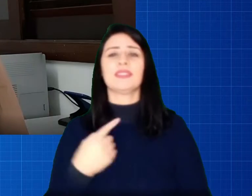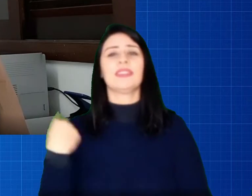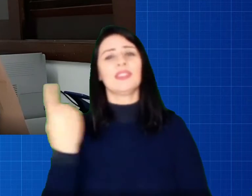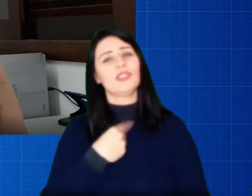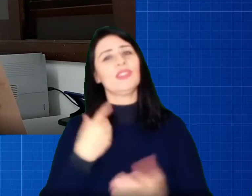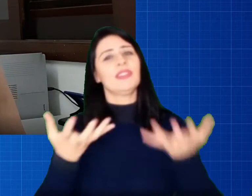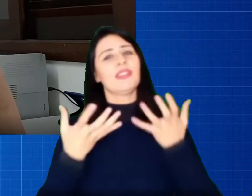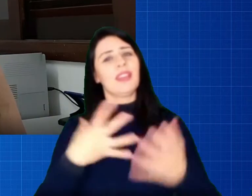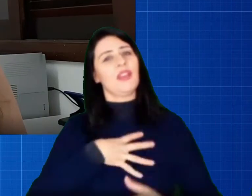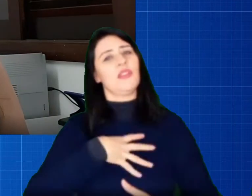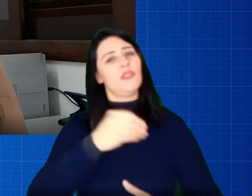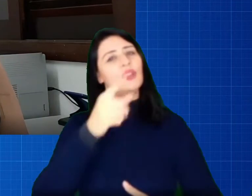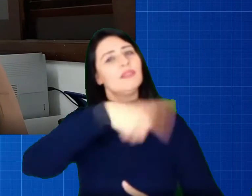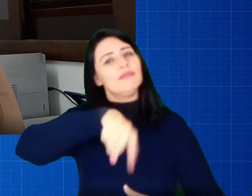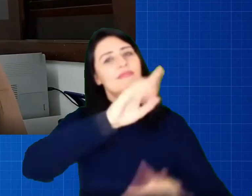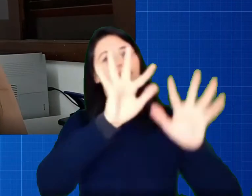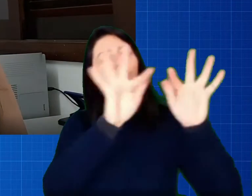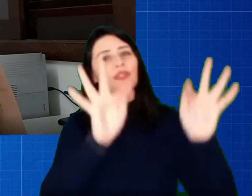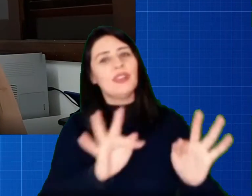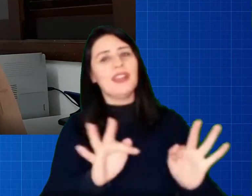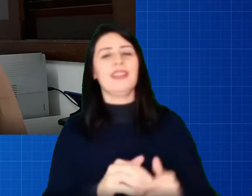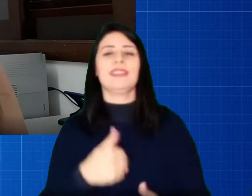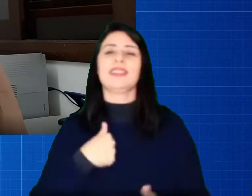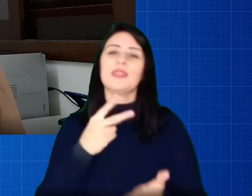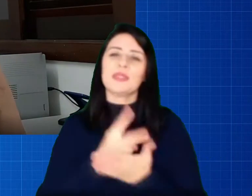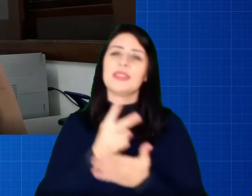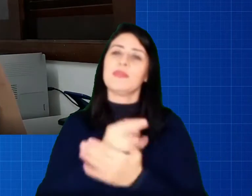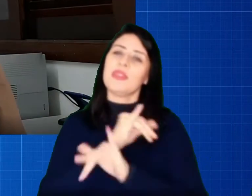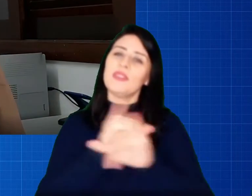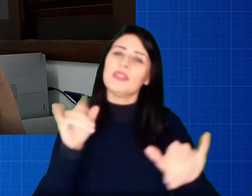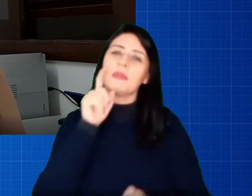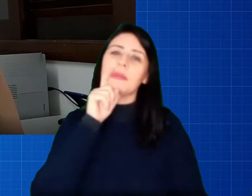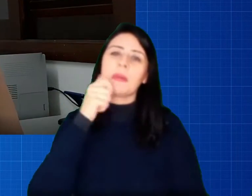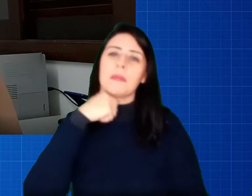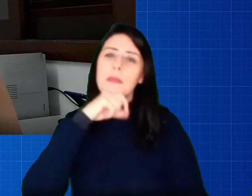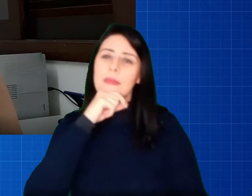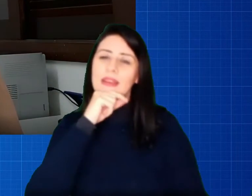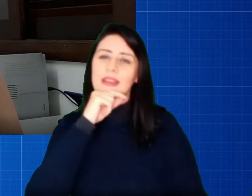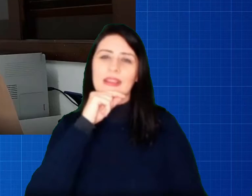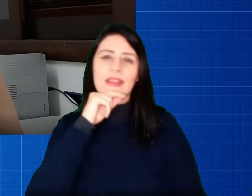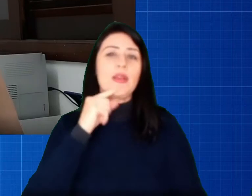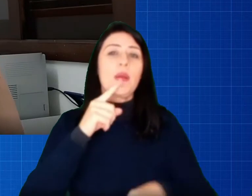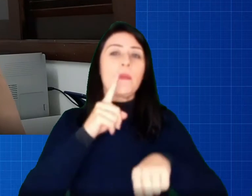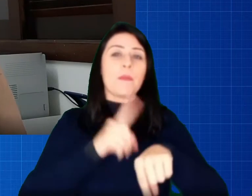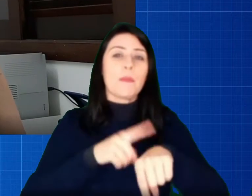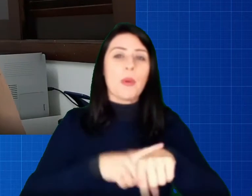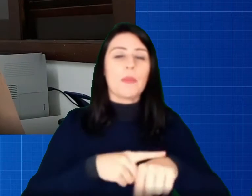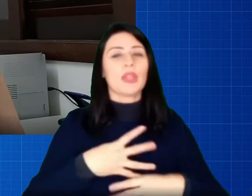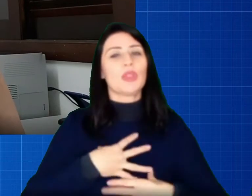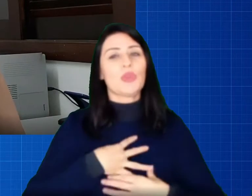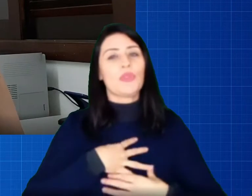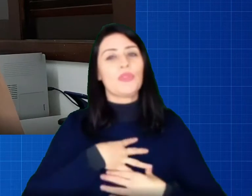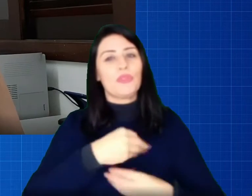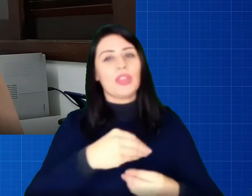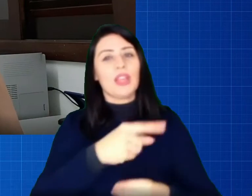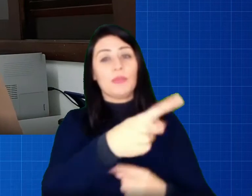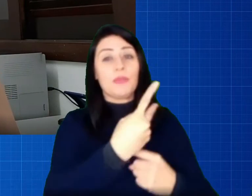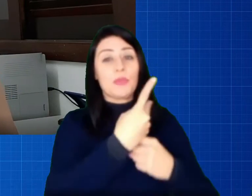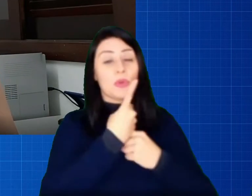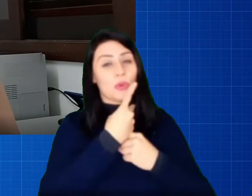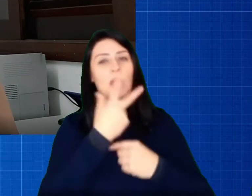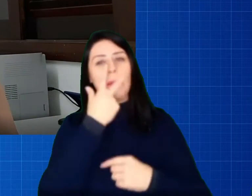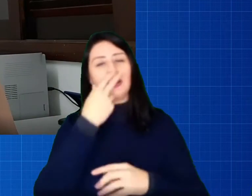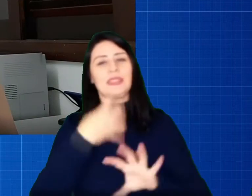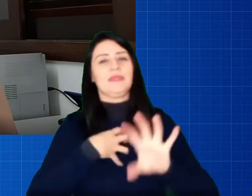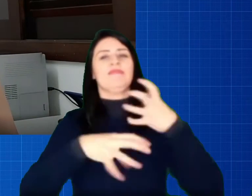estão à disposição, confiem na gente. Mais do que tudo, a gente quer o filho de vocês felizes, né? É o que eu falo para os pais, eu falo, no momento